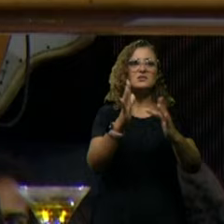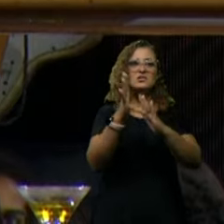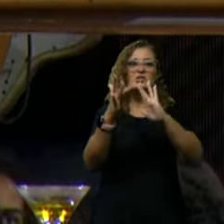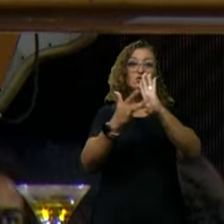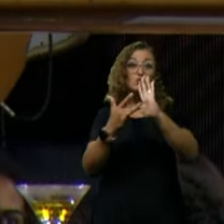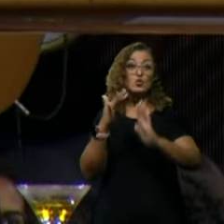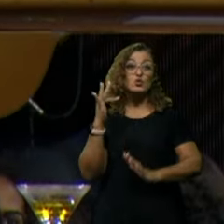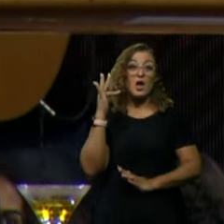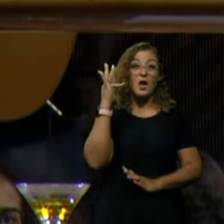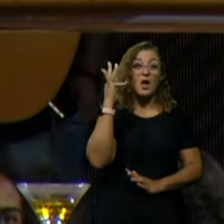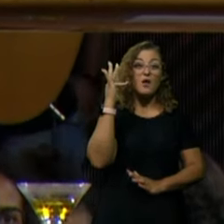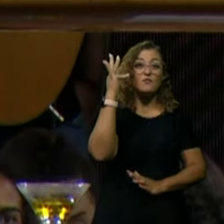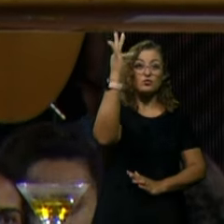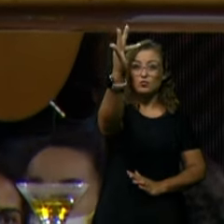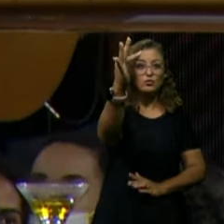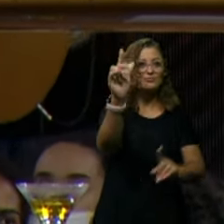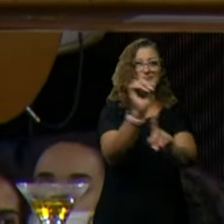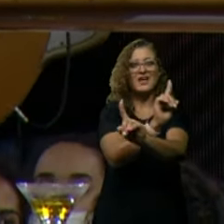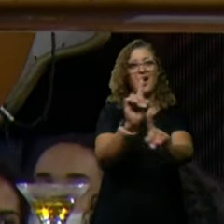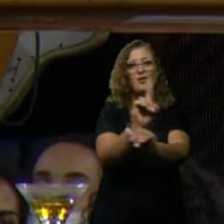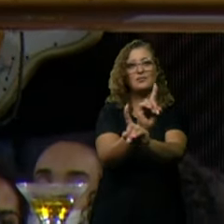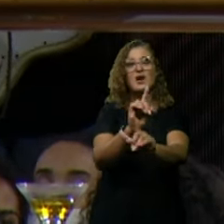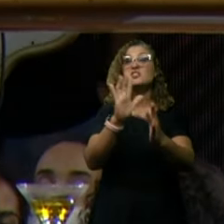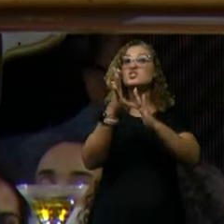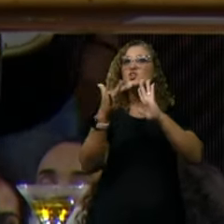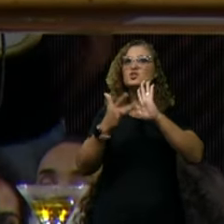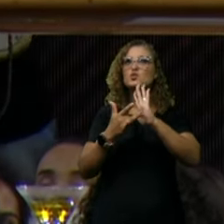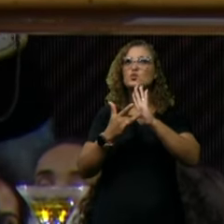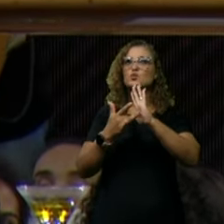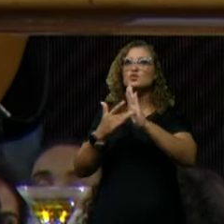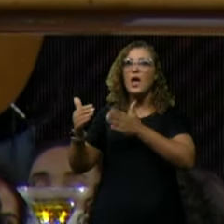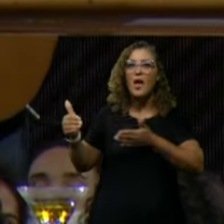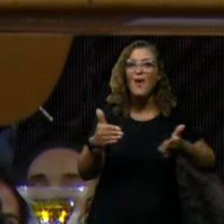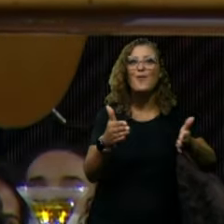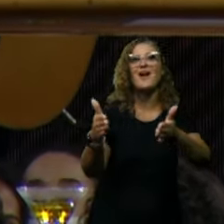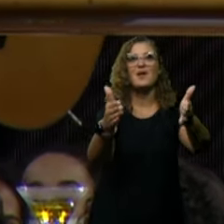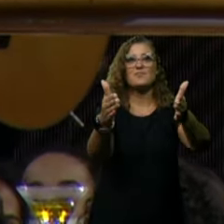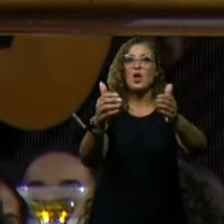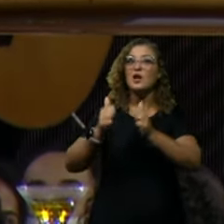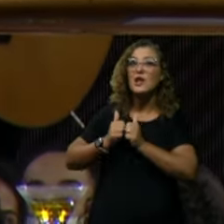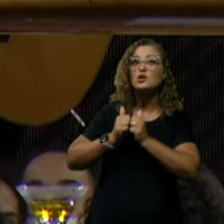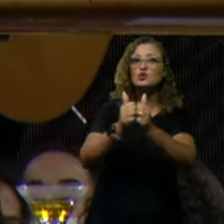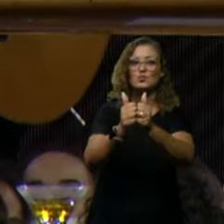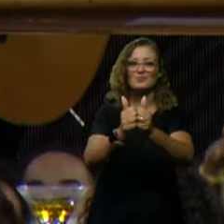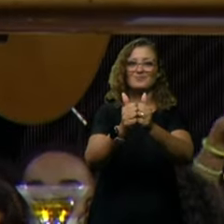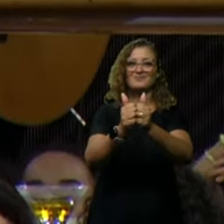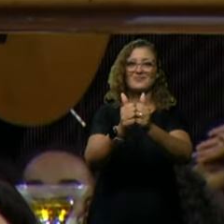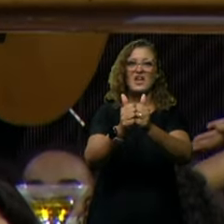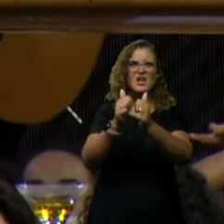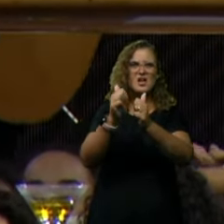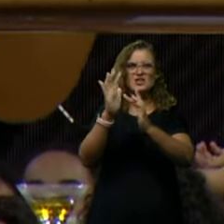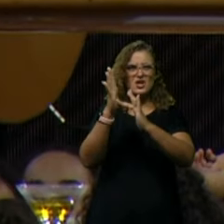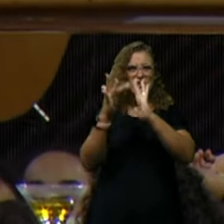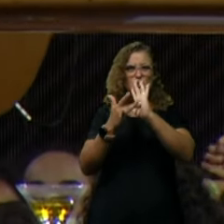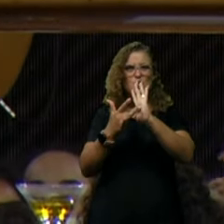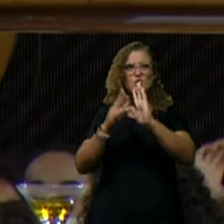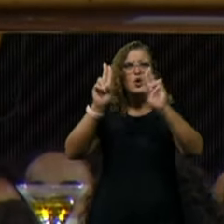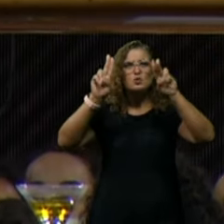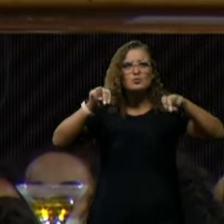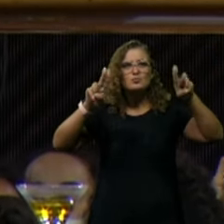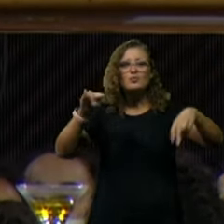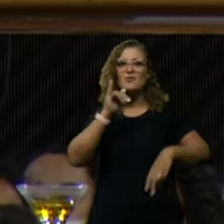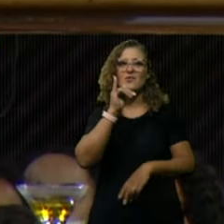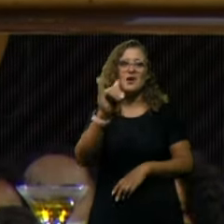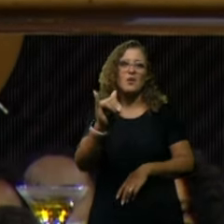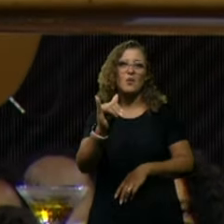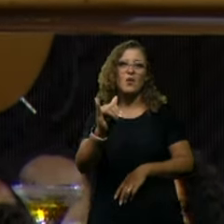caminho e ele nunca disse eu sou a chegada é o lugar que você quer chegar